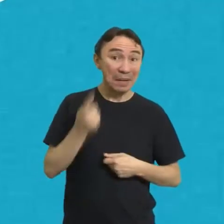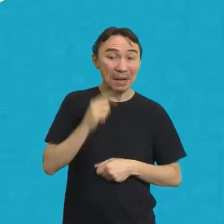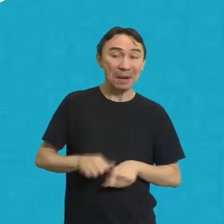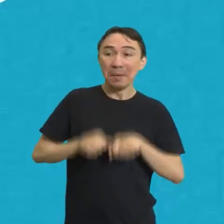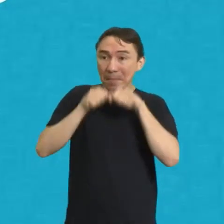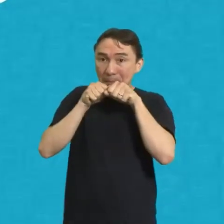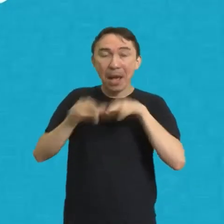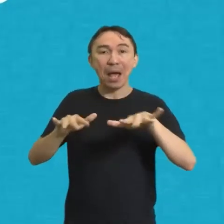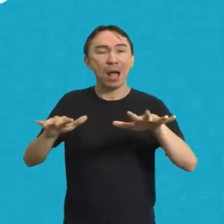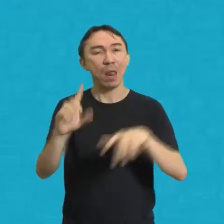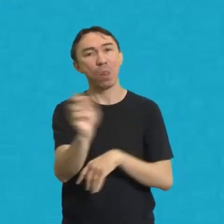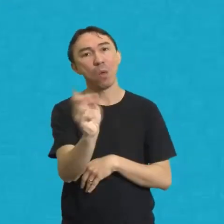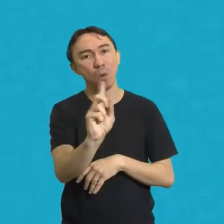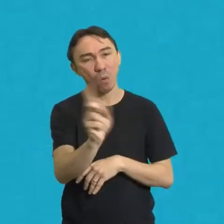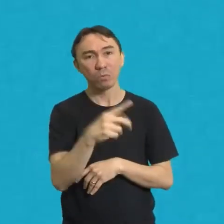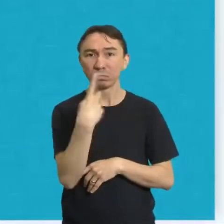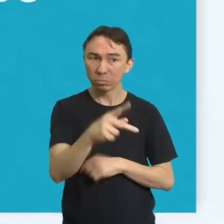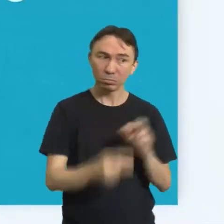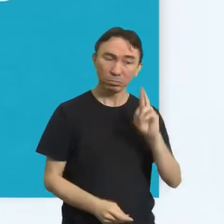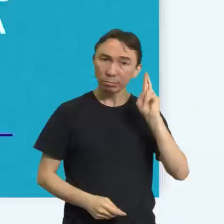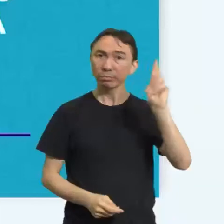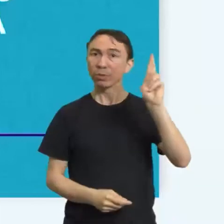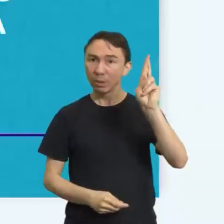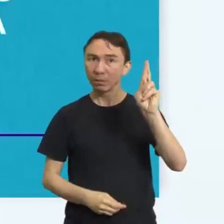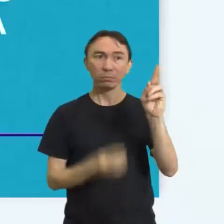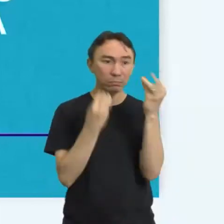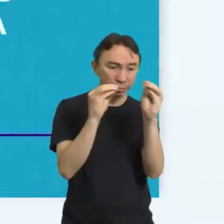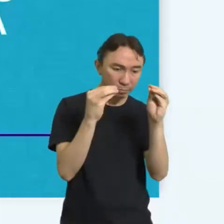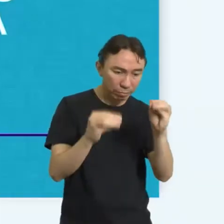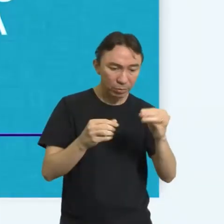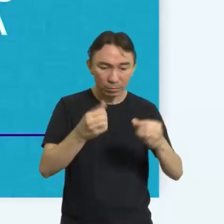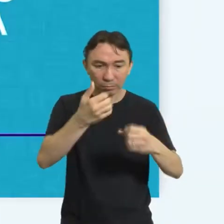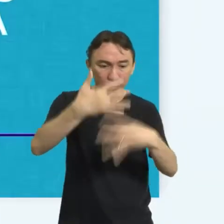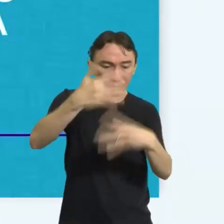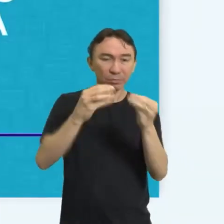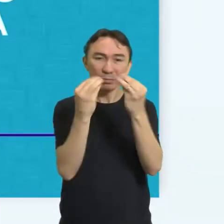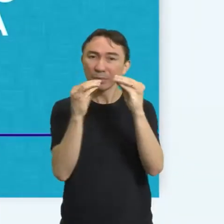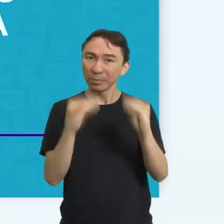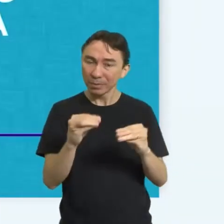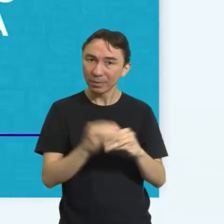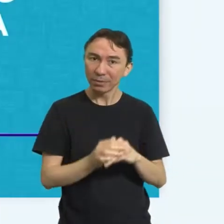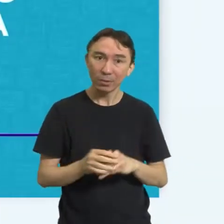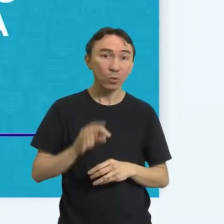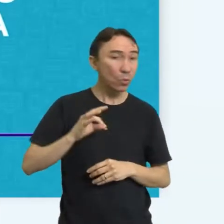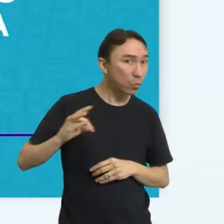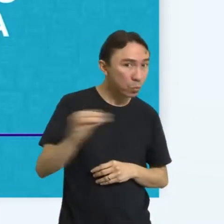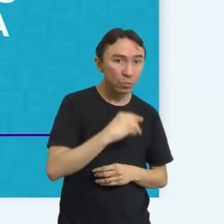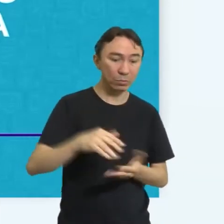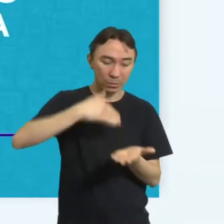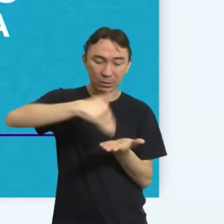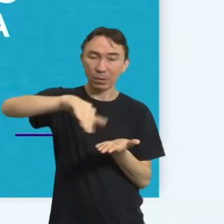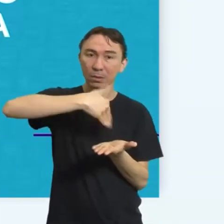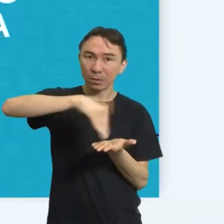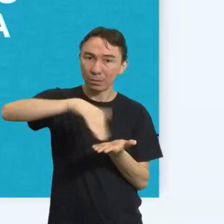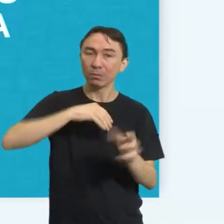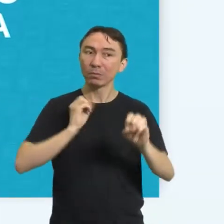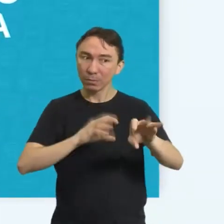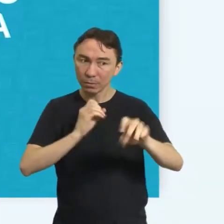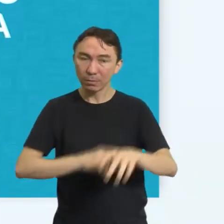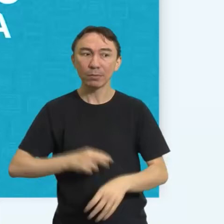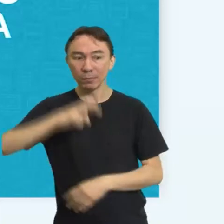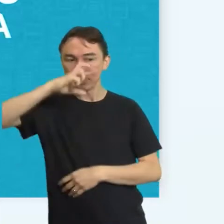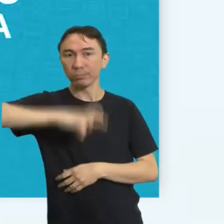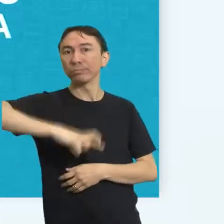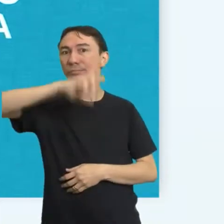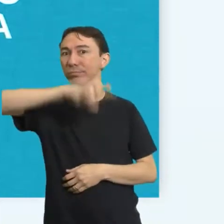que for escrito ou postado lá. Tudo fica registrado no sistema e acompanhado pela SEDUC. Então, o melhor a fazer é